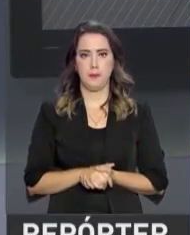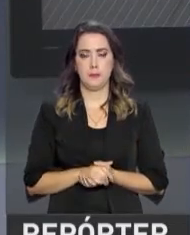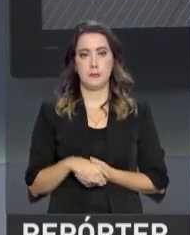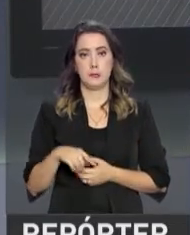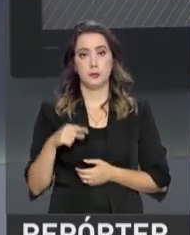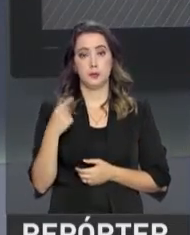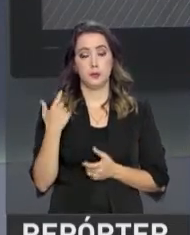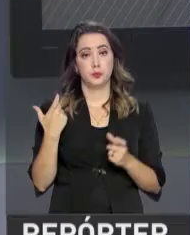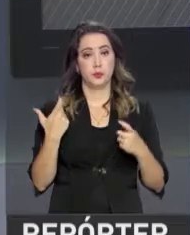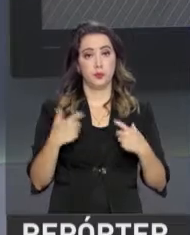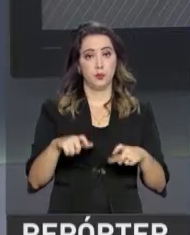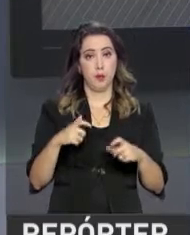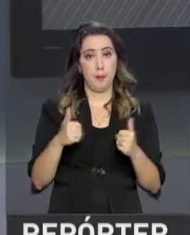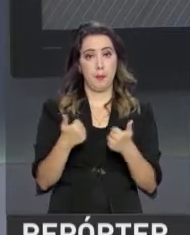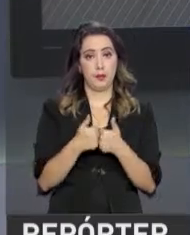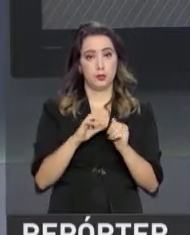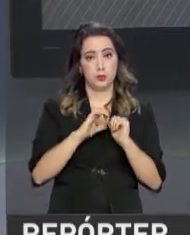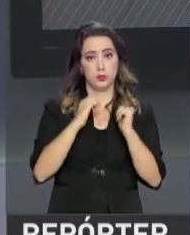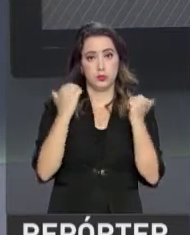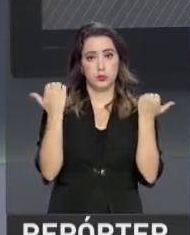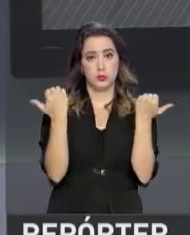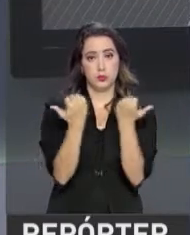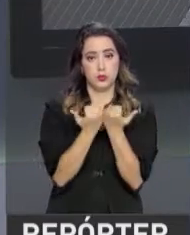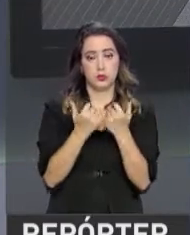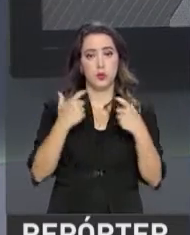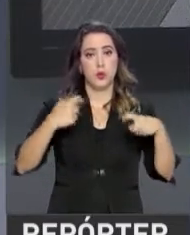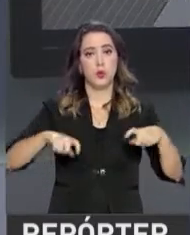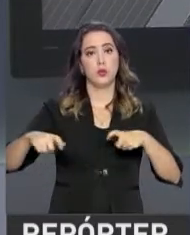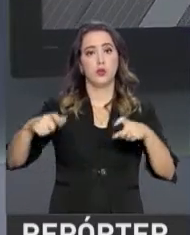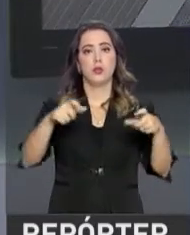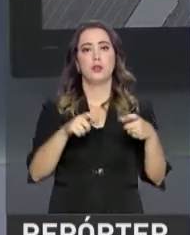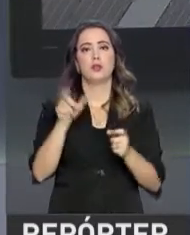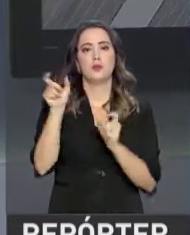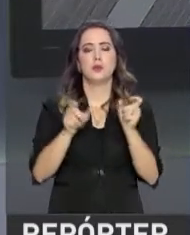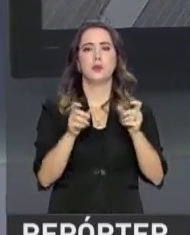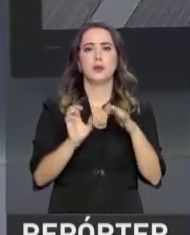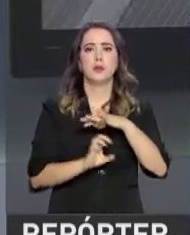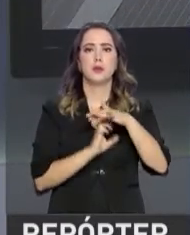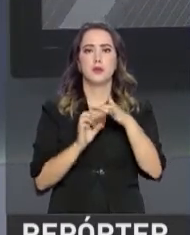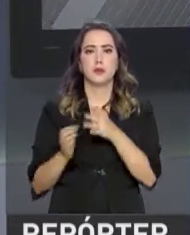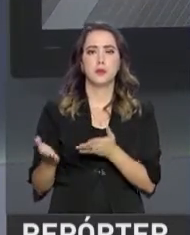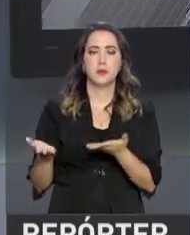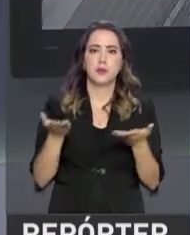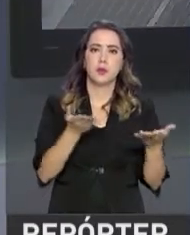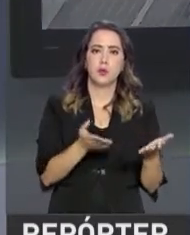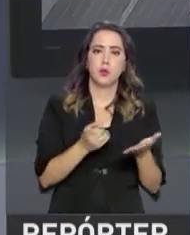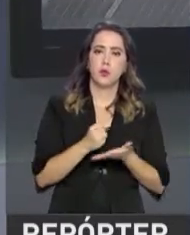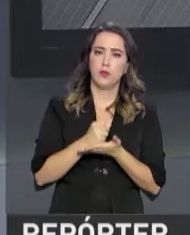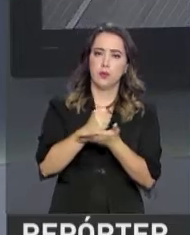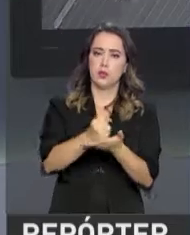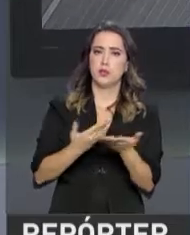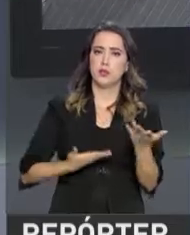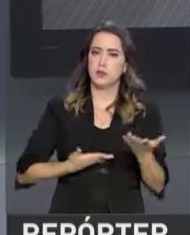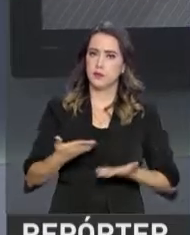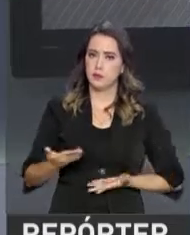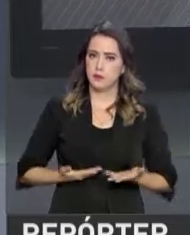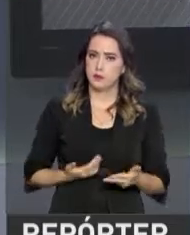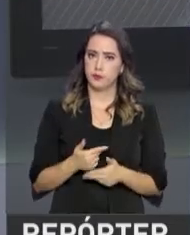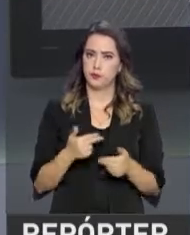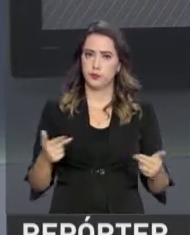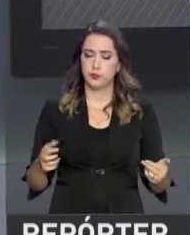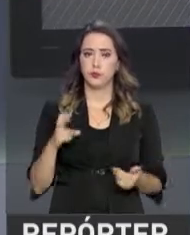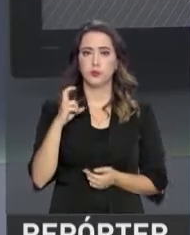No estacionamento do estádio Mané Garrincha foi montado um espaço para que empresas participantes ofereçam seus produtos e